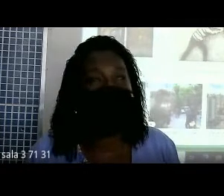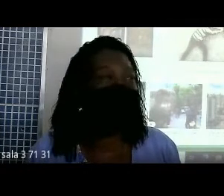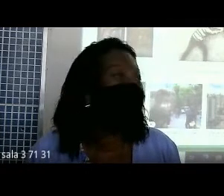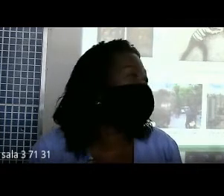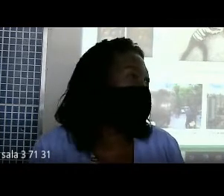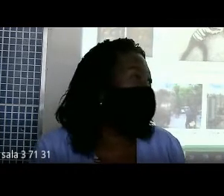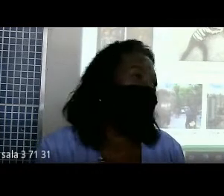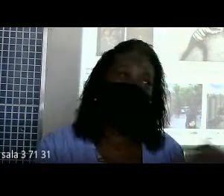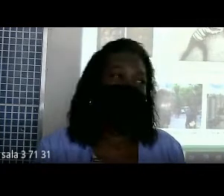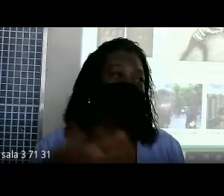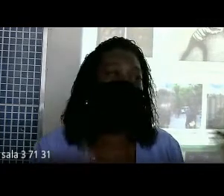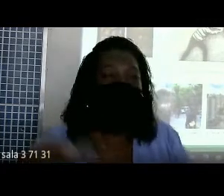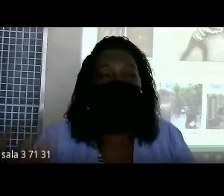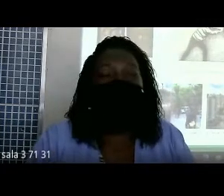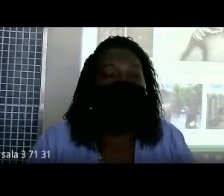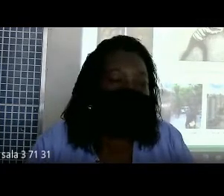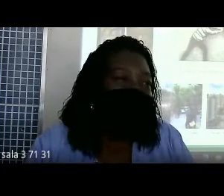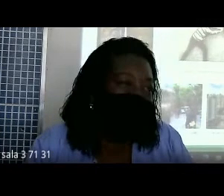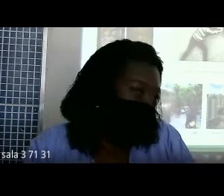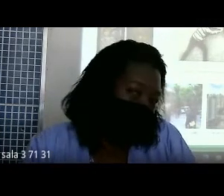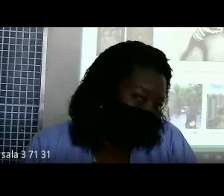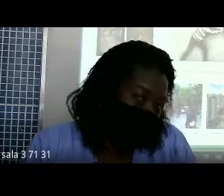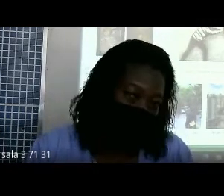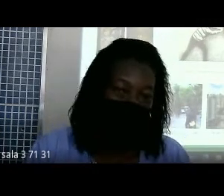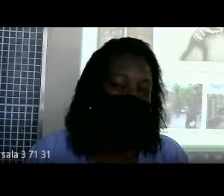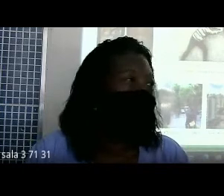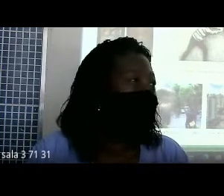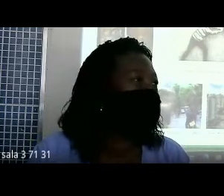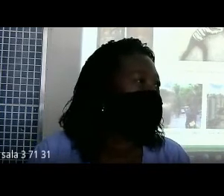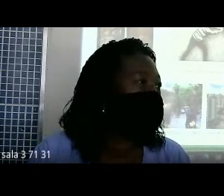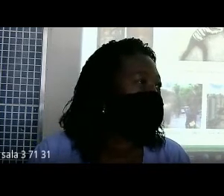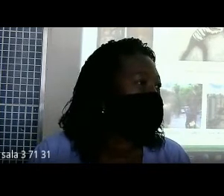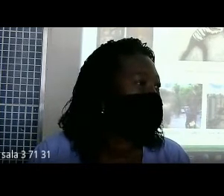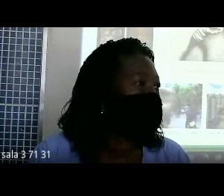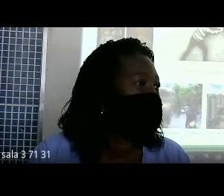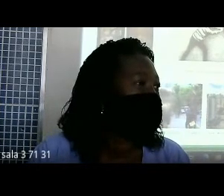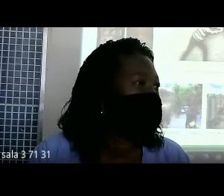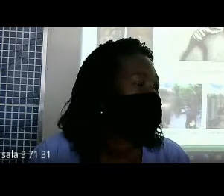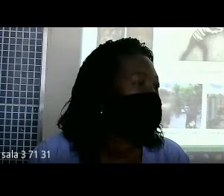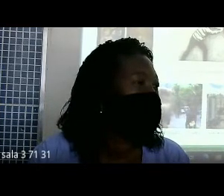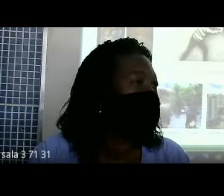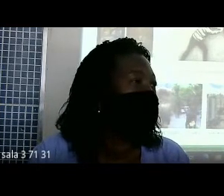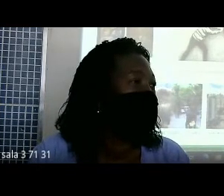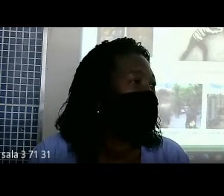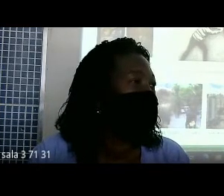prendê-lo, porque não tinha identidade, né? Fala.